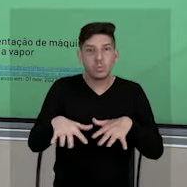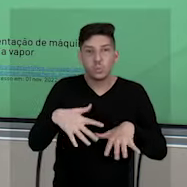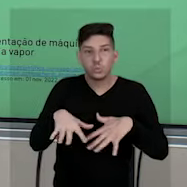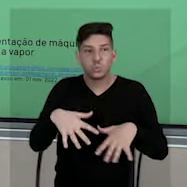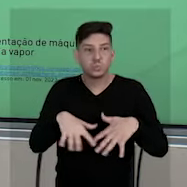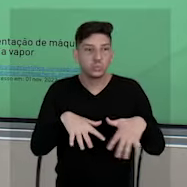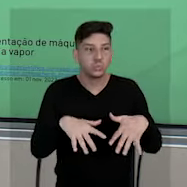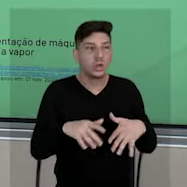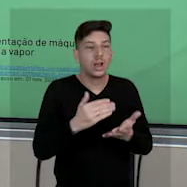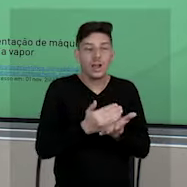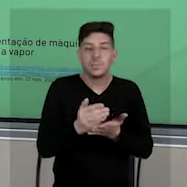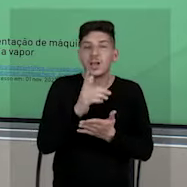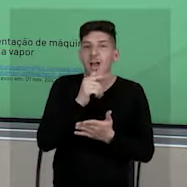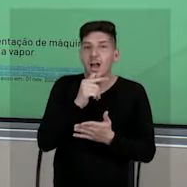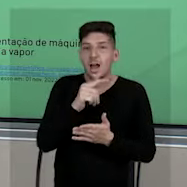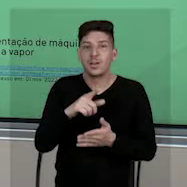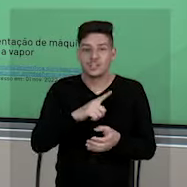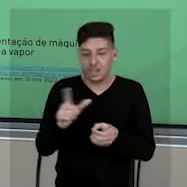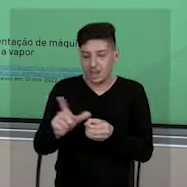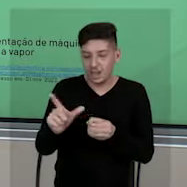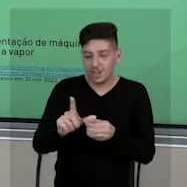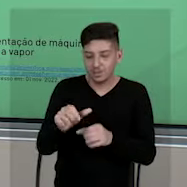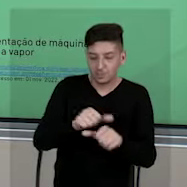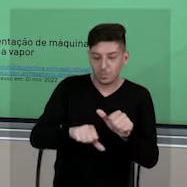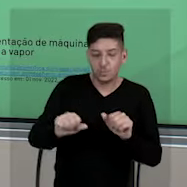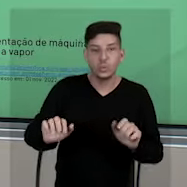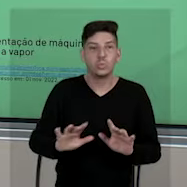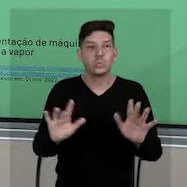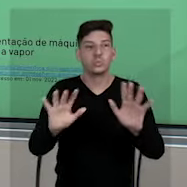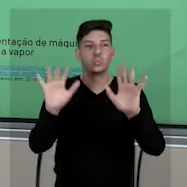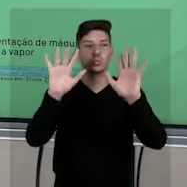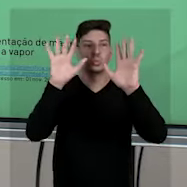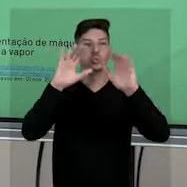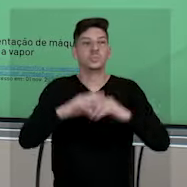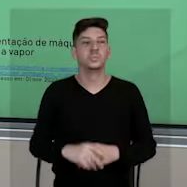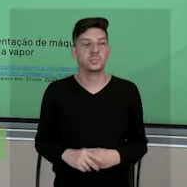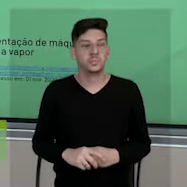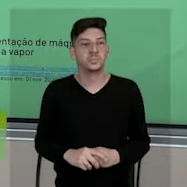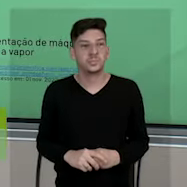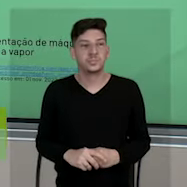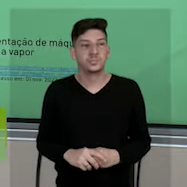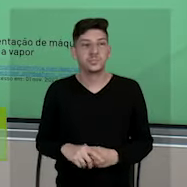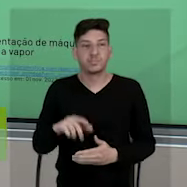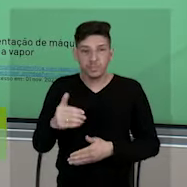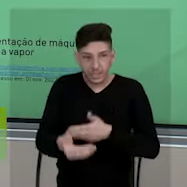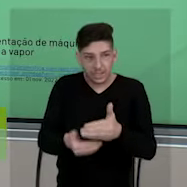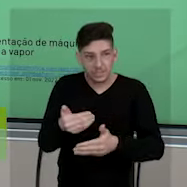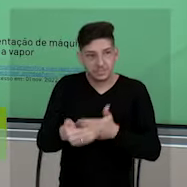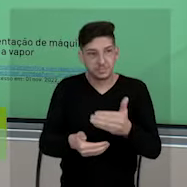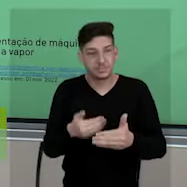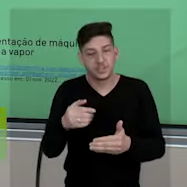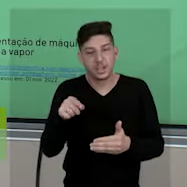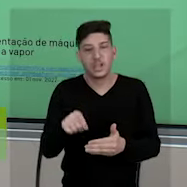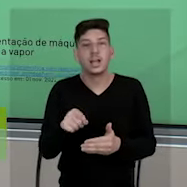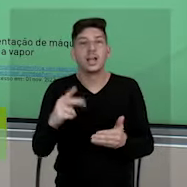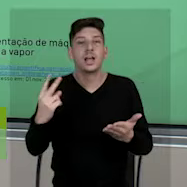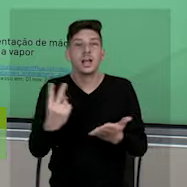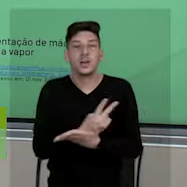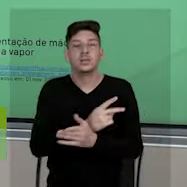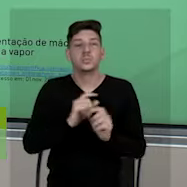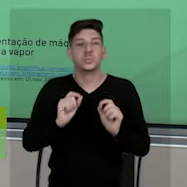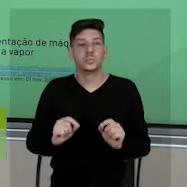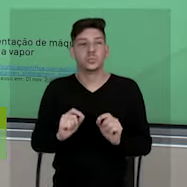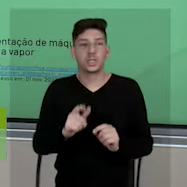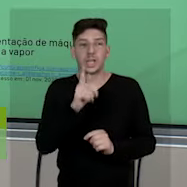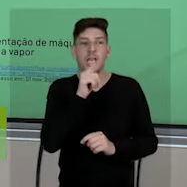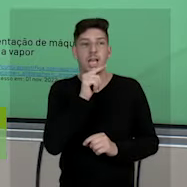água tende a passar do estado líquido para o estado gasoso. Esse processo aqui, ele vai fazer com que a